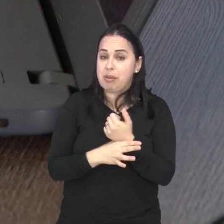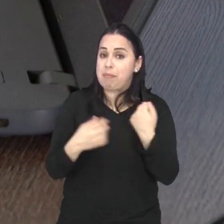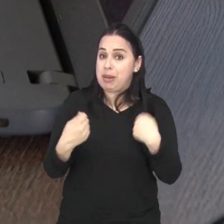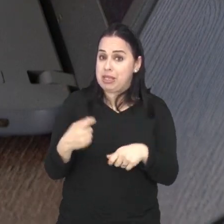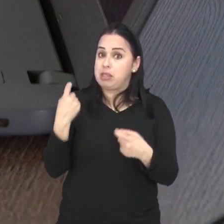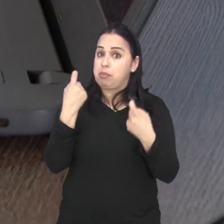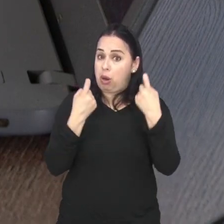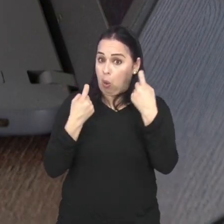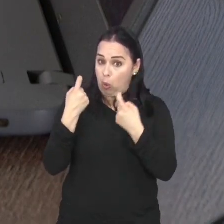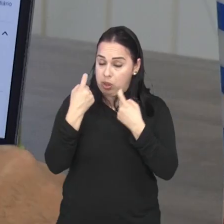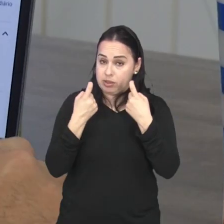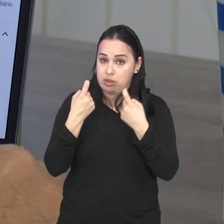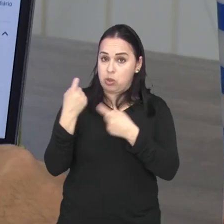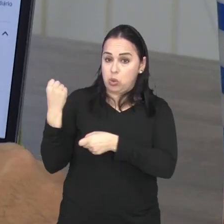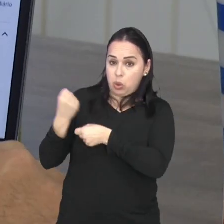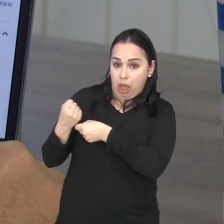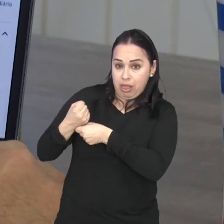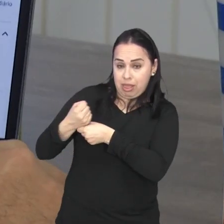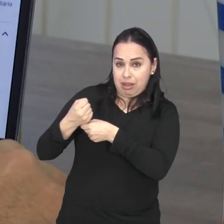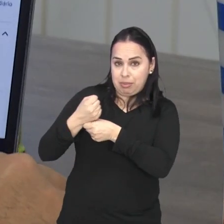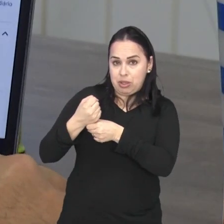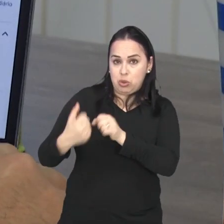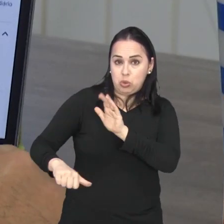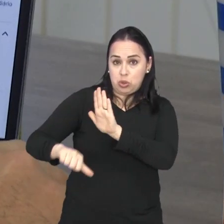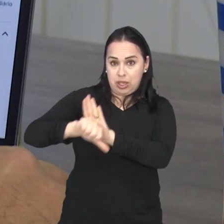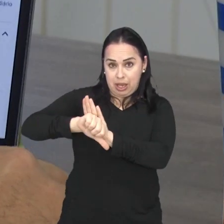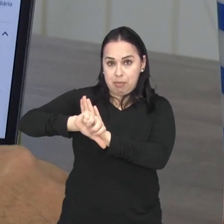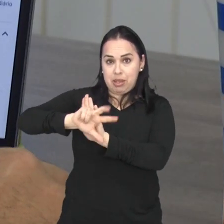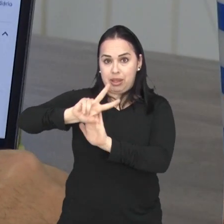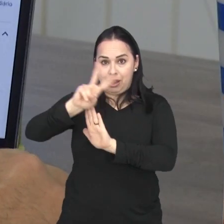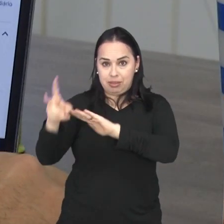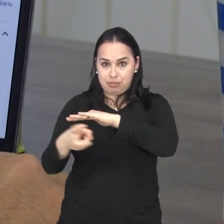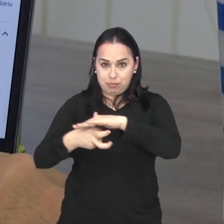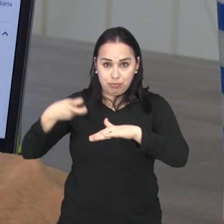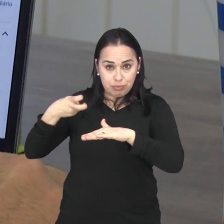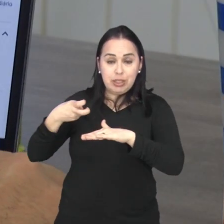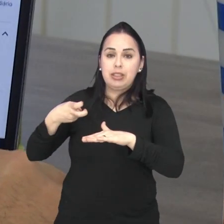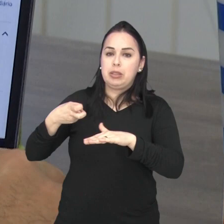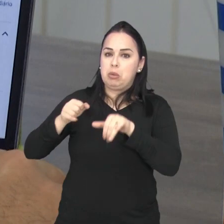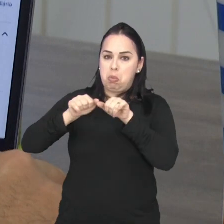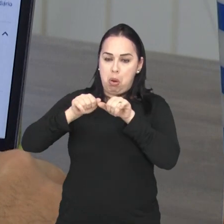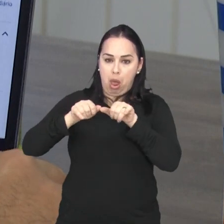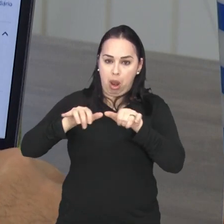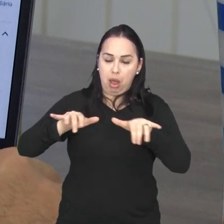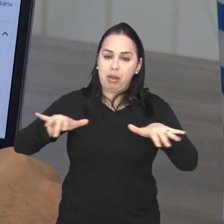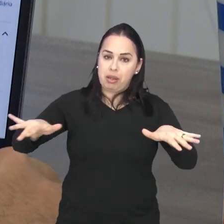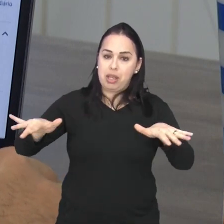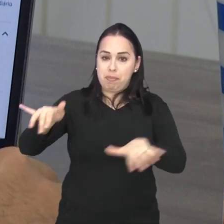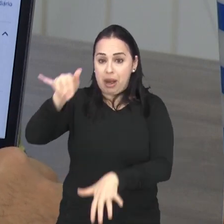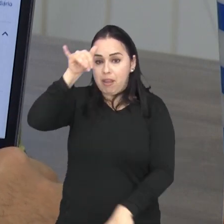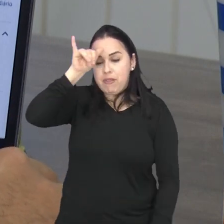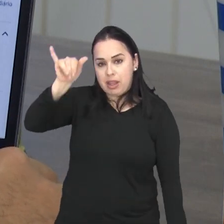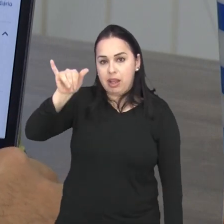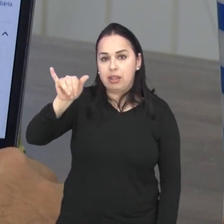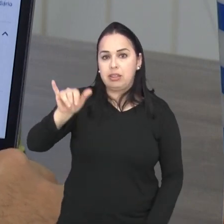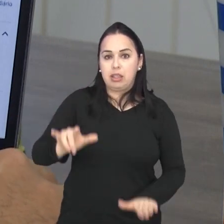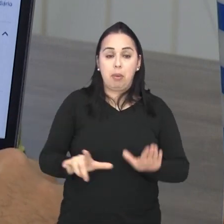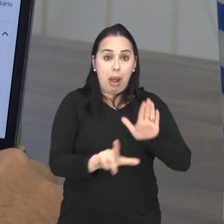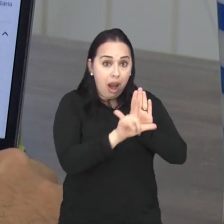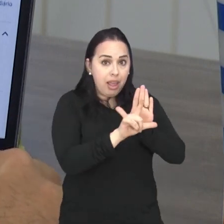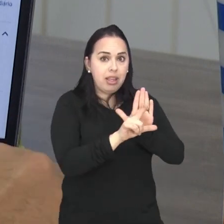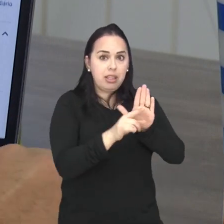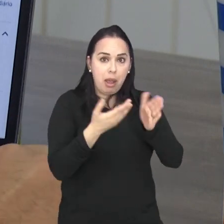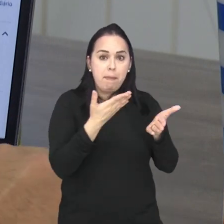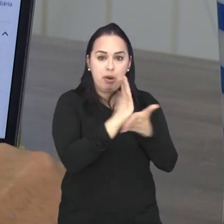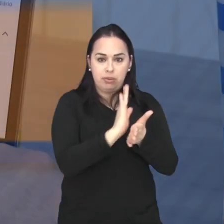deve ser uma preocupação. Nos últimos anos, os crimes cibernéticos se popularizaram. E para combater a prática, algumas